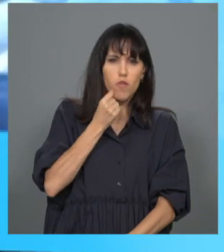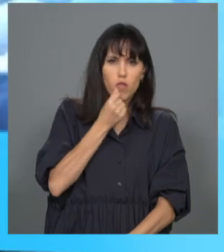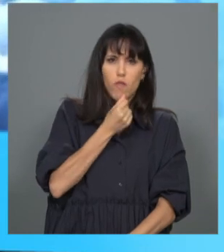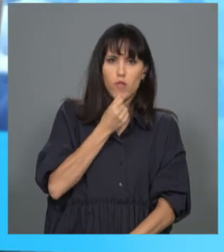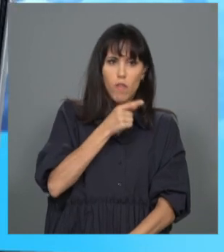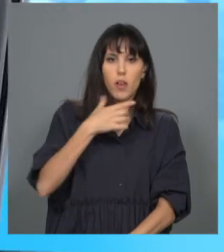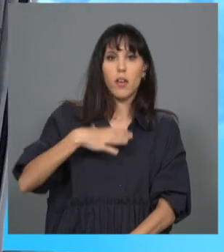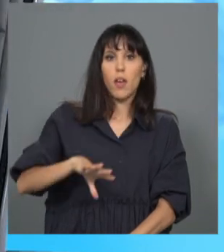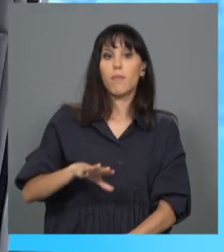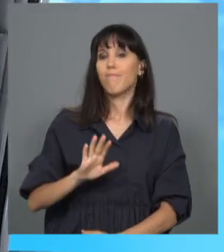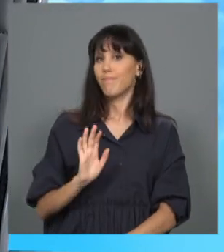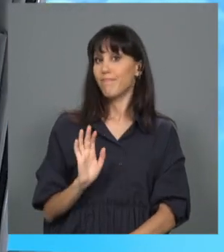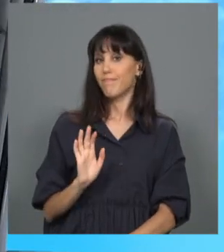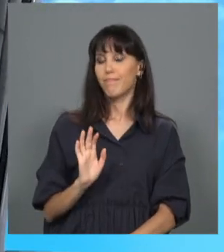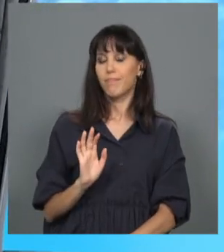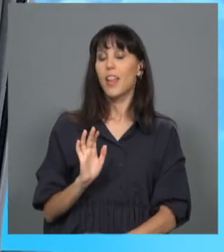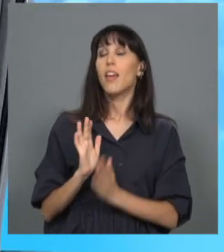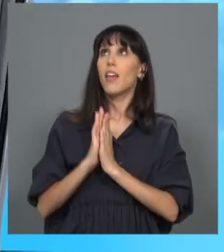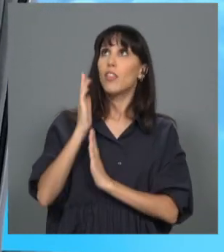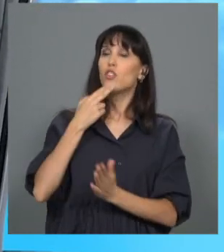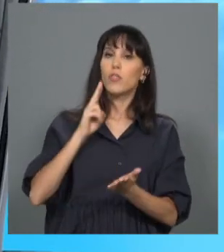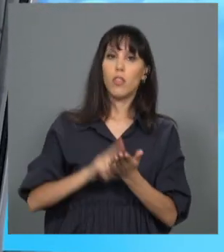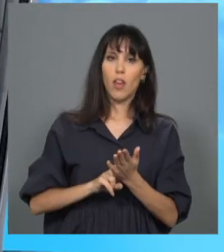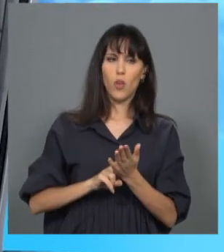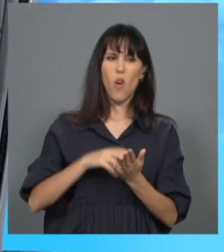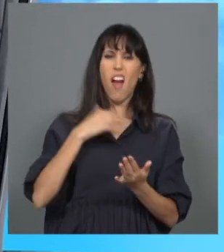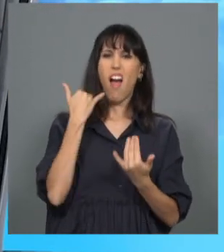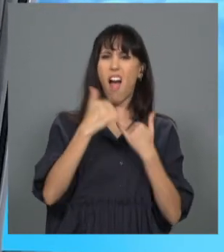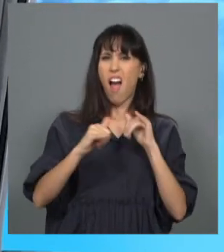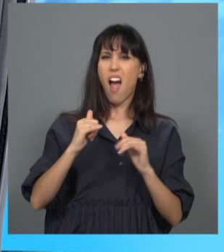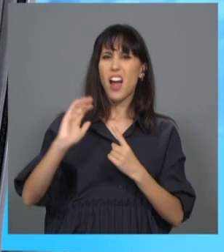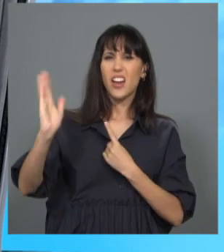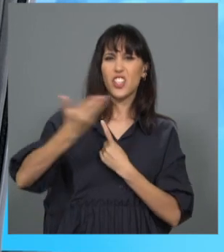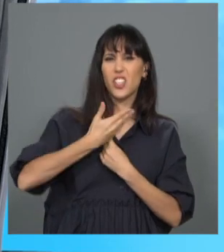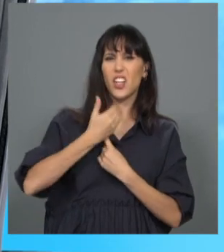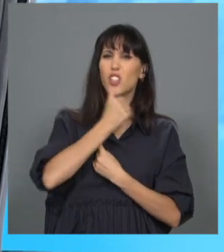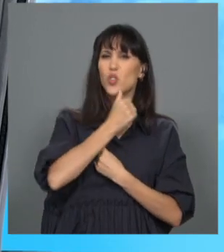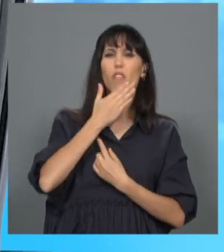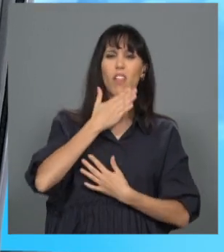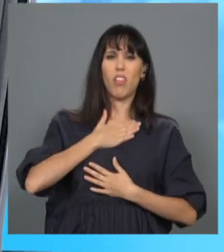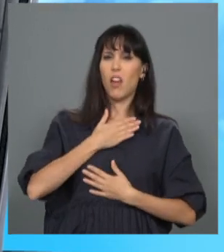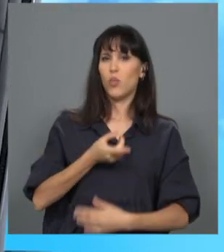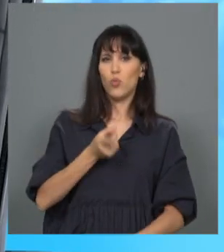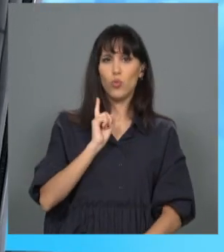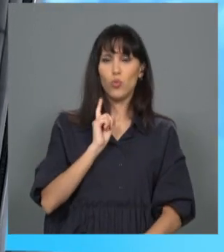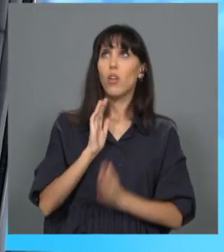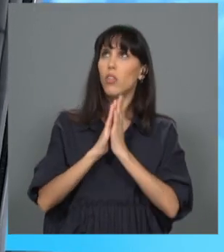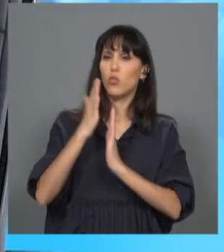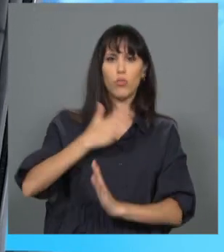pessoas. O verdadeiro Deus não pode castigar com sofrimentos. Deus não quer que eu